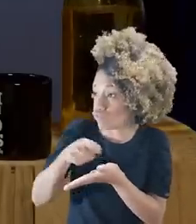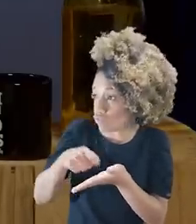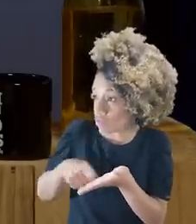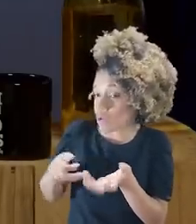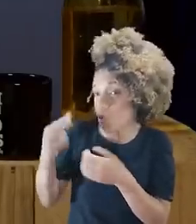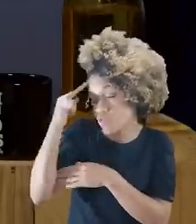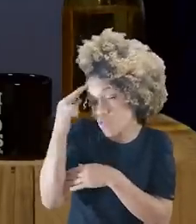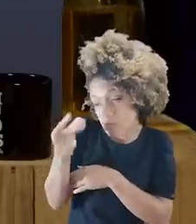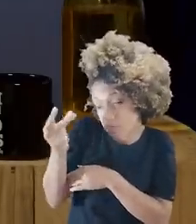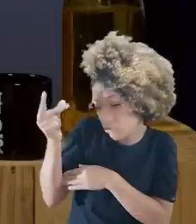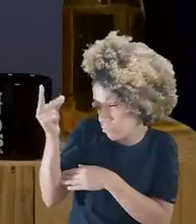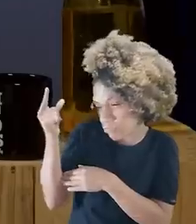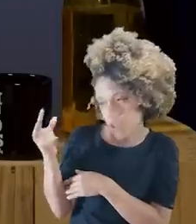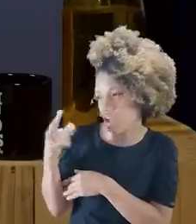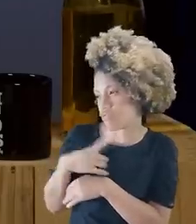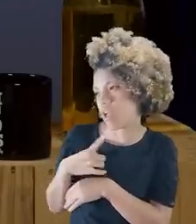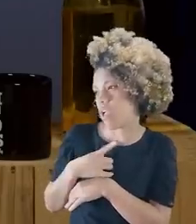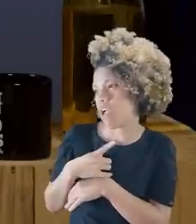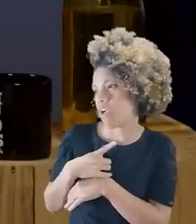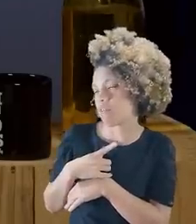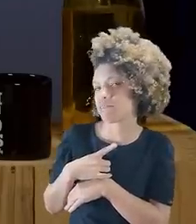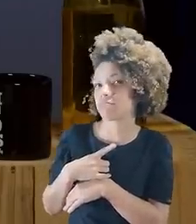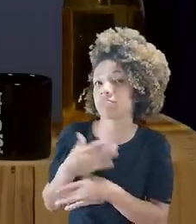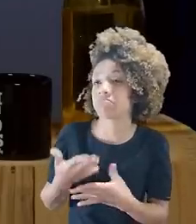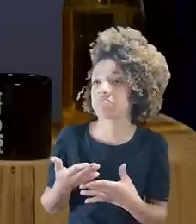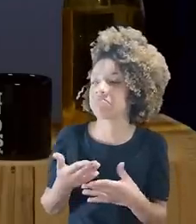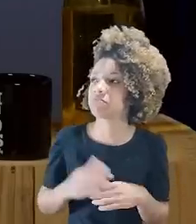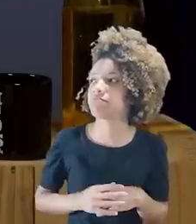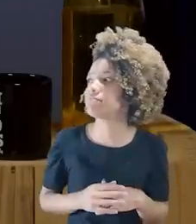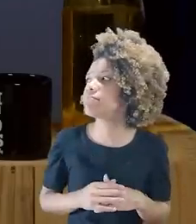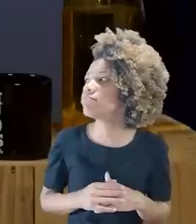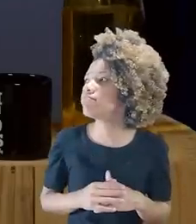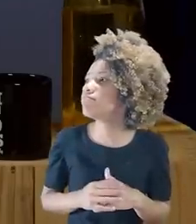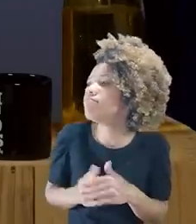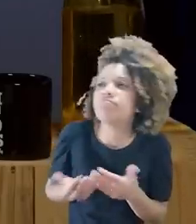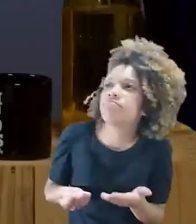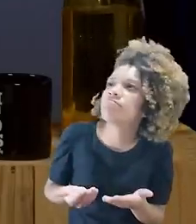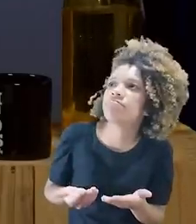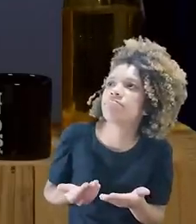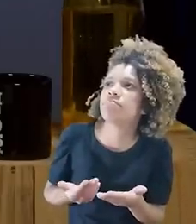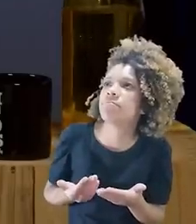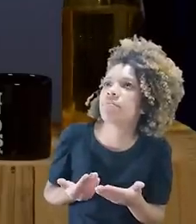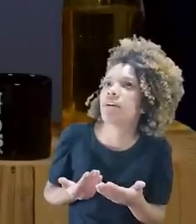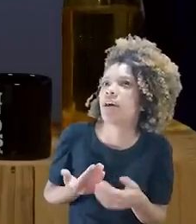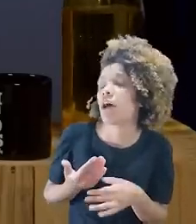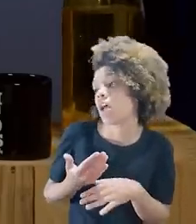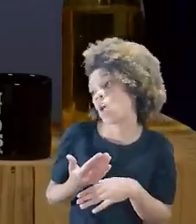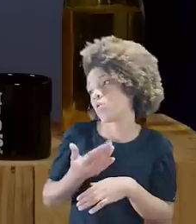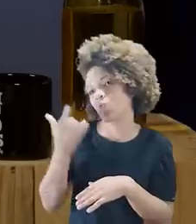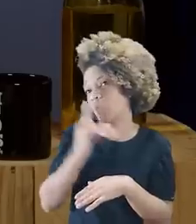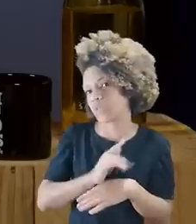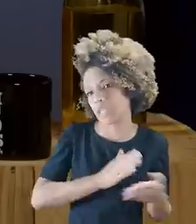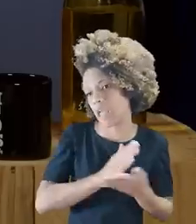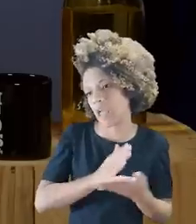era um sonho que eu tenho há muitos anos então assim eh eu acho que eu não conseguiria ter realizado